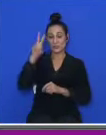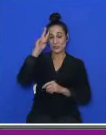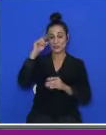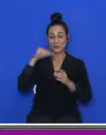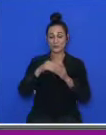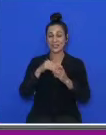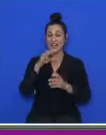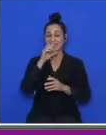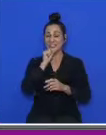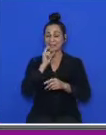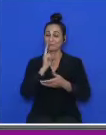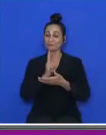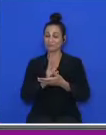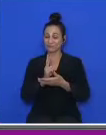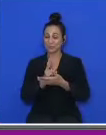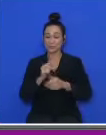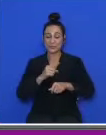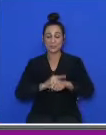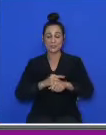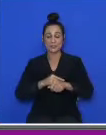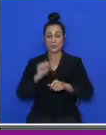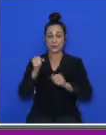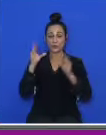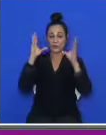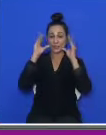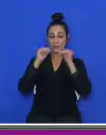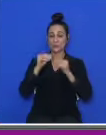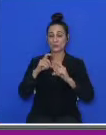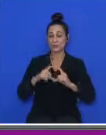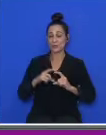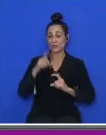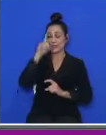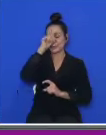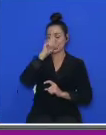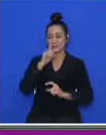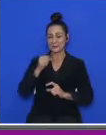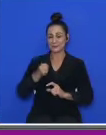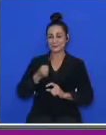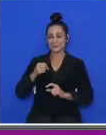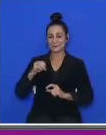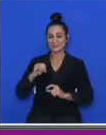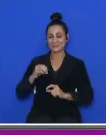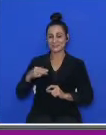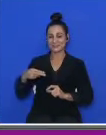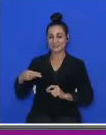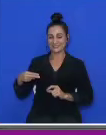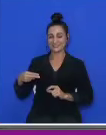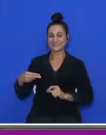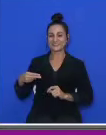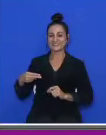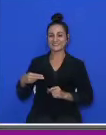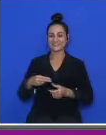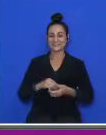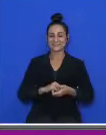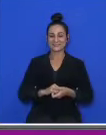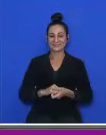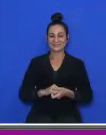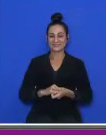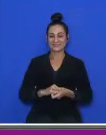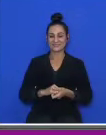segunda a sábado, sempre a partir das 8 da noite. Bola amarela, número 02. Amarela,